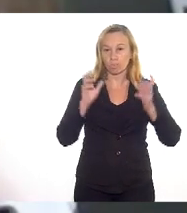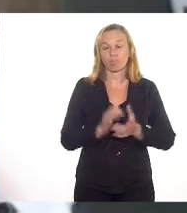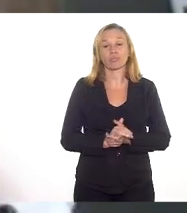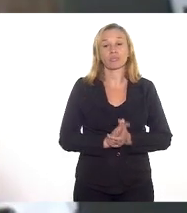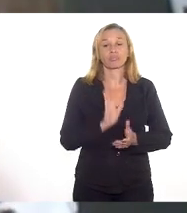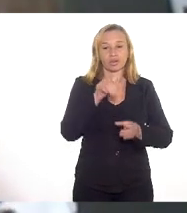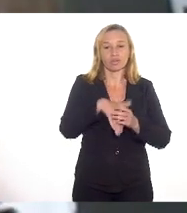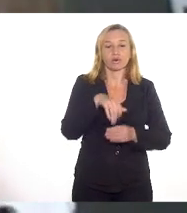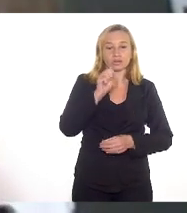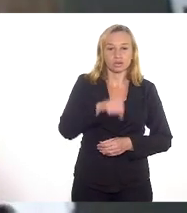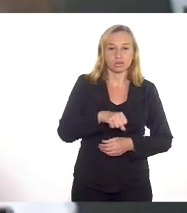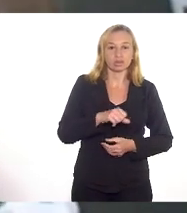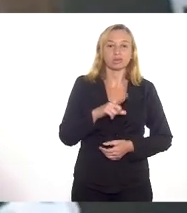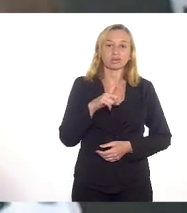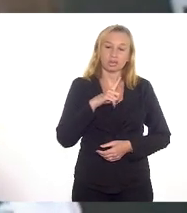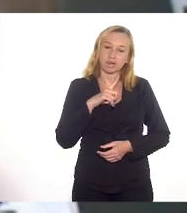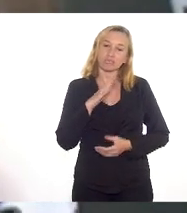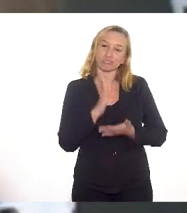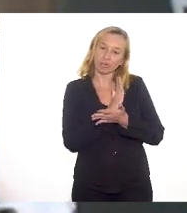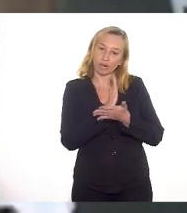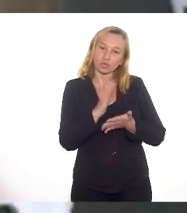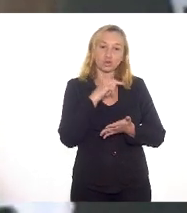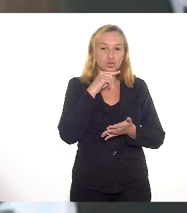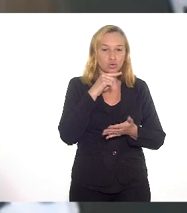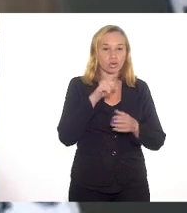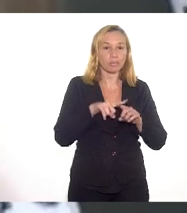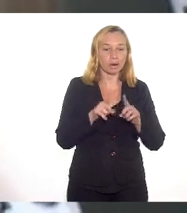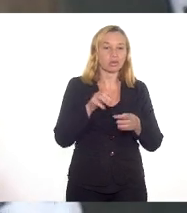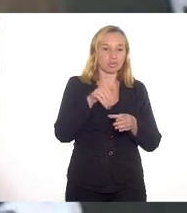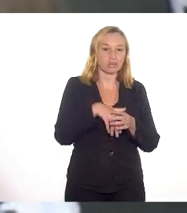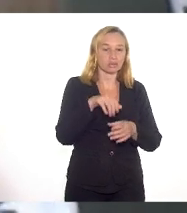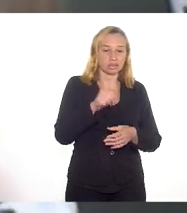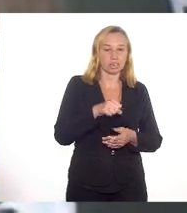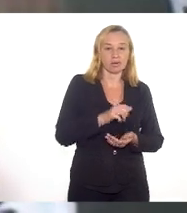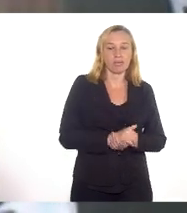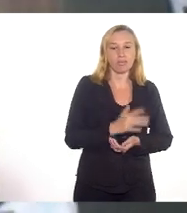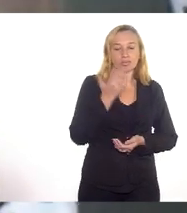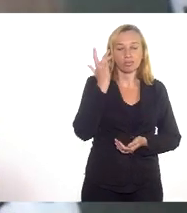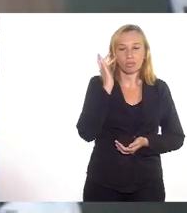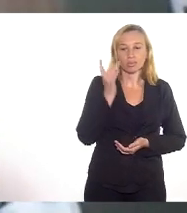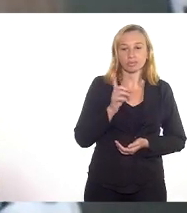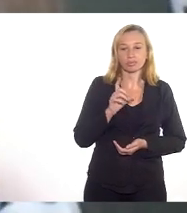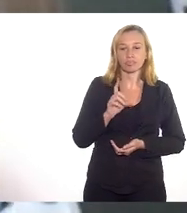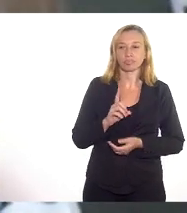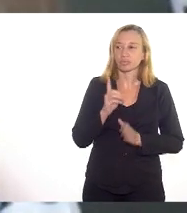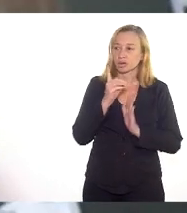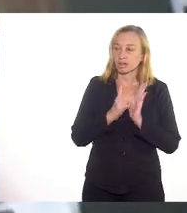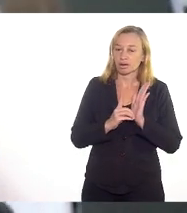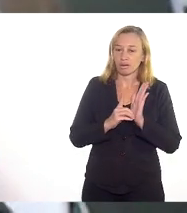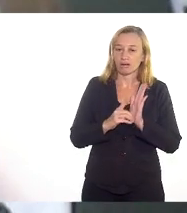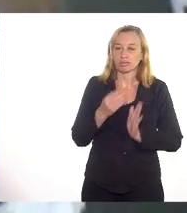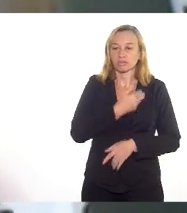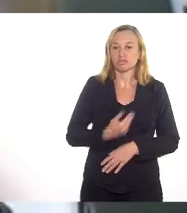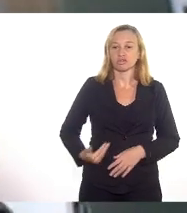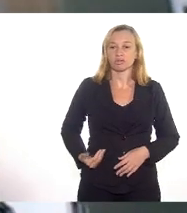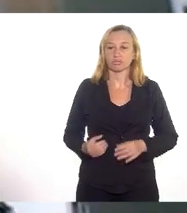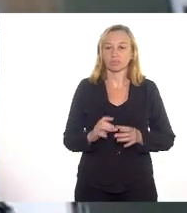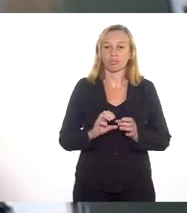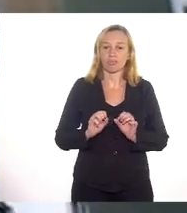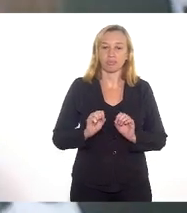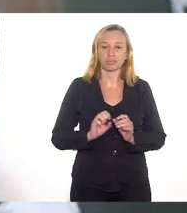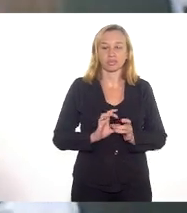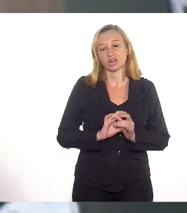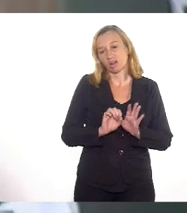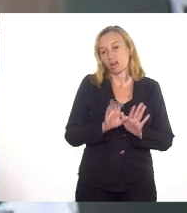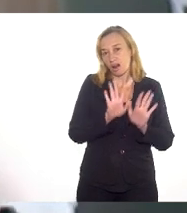Eu voto sim, tenho algumas dúvidas, mas voto favorável. Acho que o decreto do governador deixa bem claro que já está na